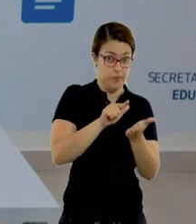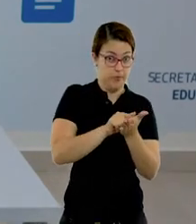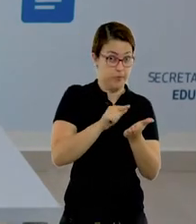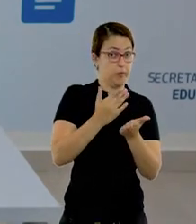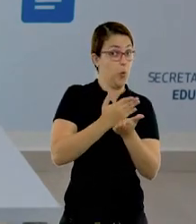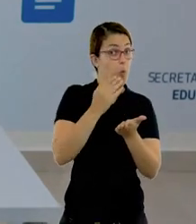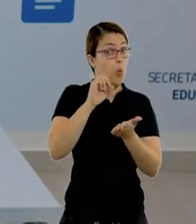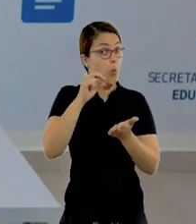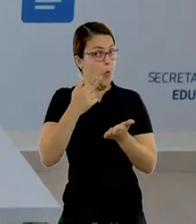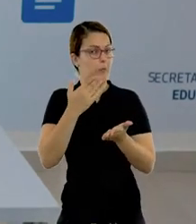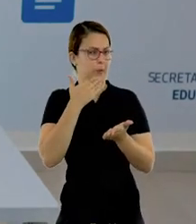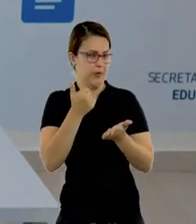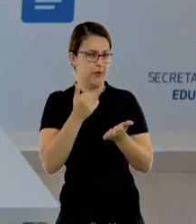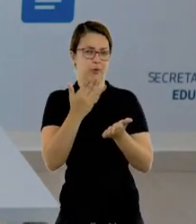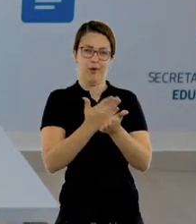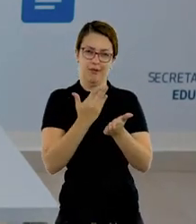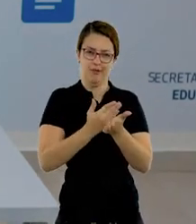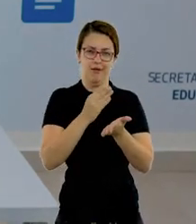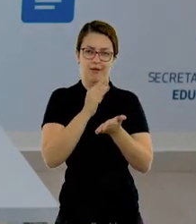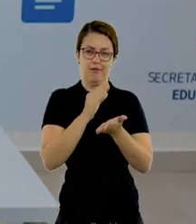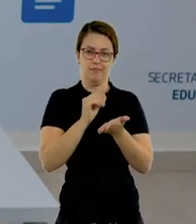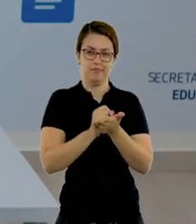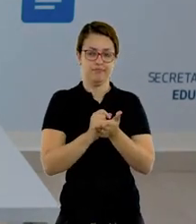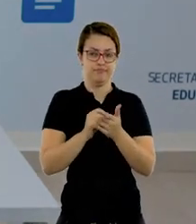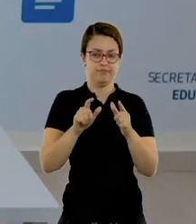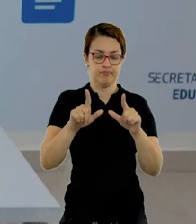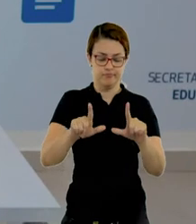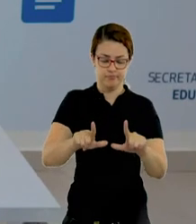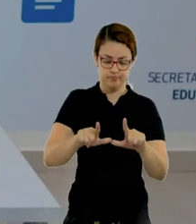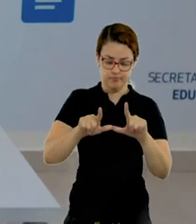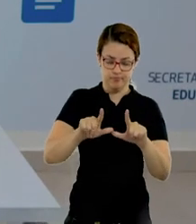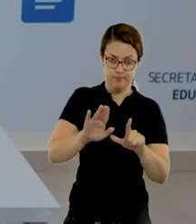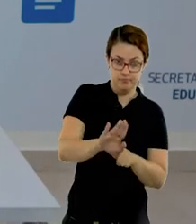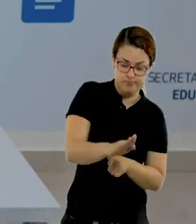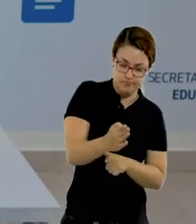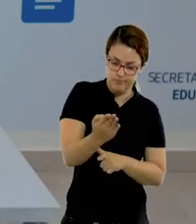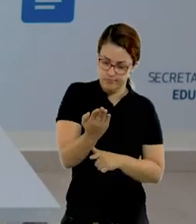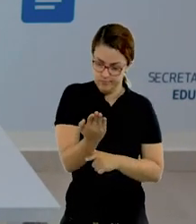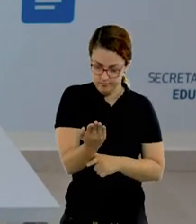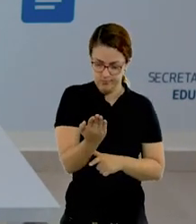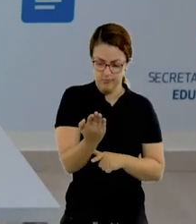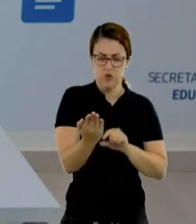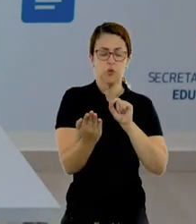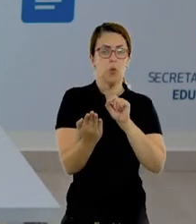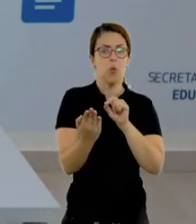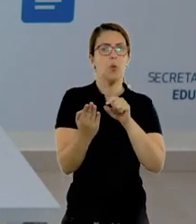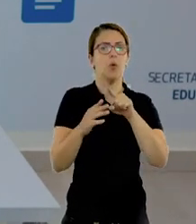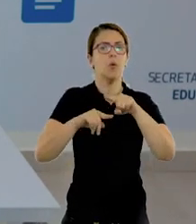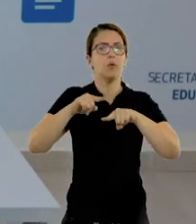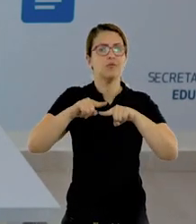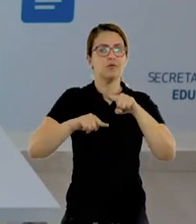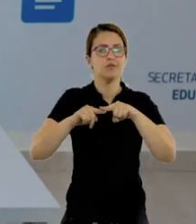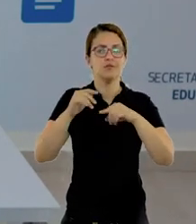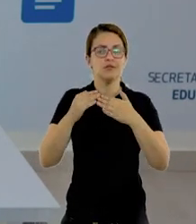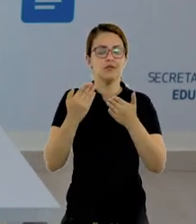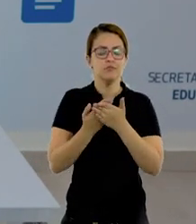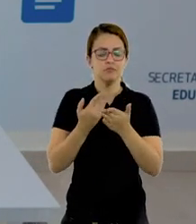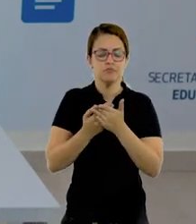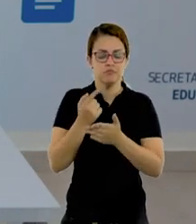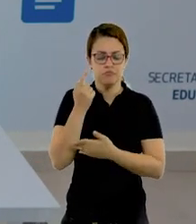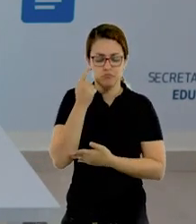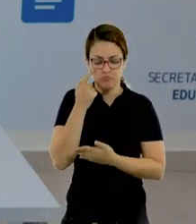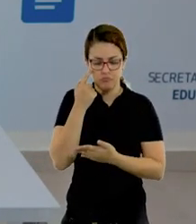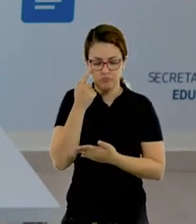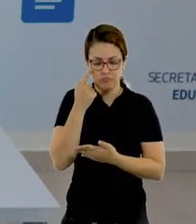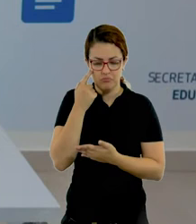mais interessante no caderno, vocês vão ver o que tem na folhinha, o objeto escrito, e vai ter um